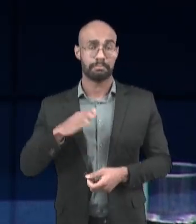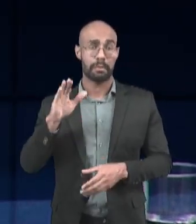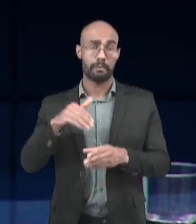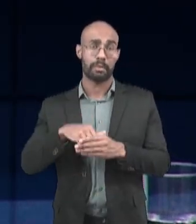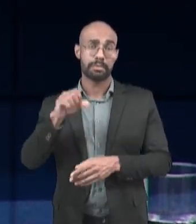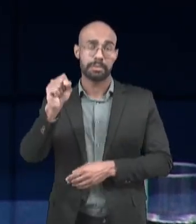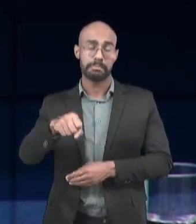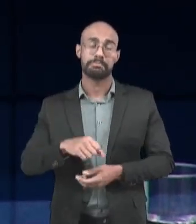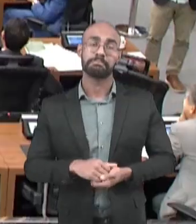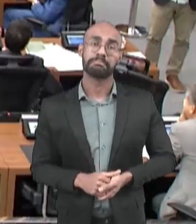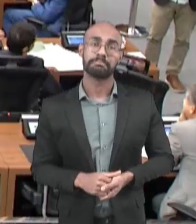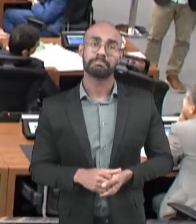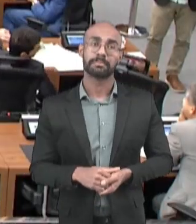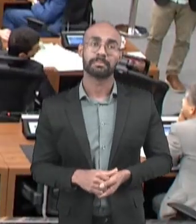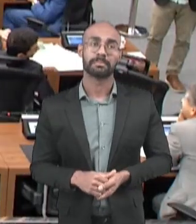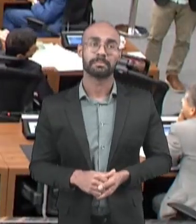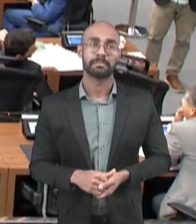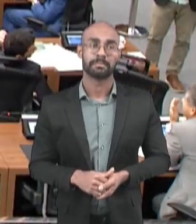sim, senhor presidente.